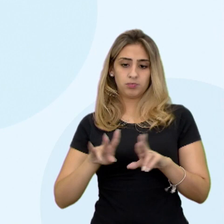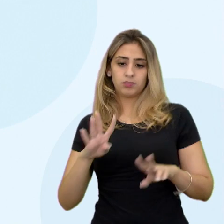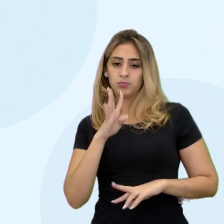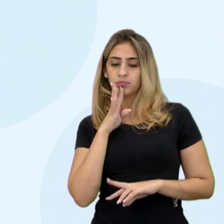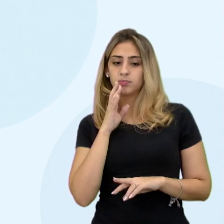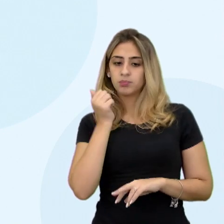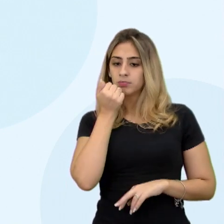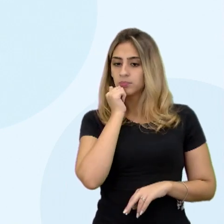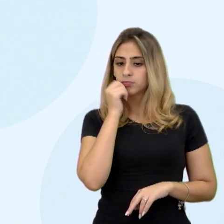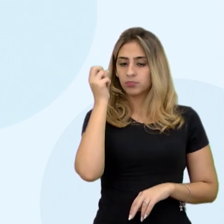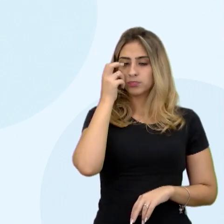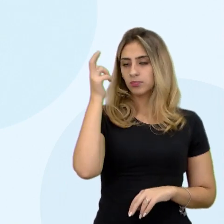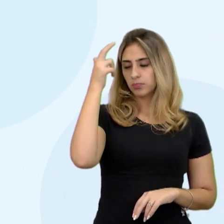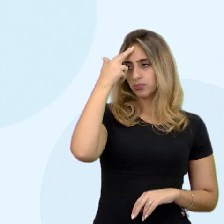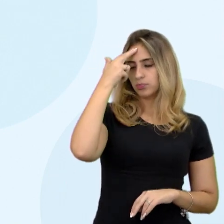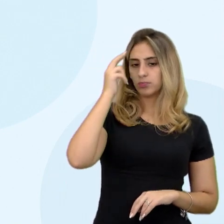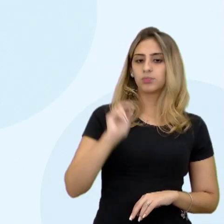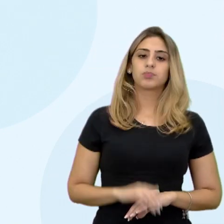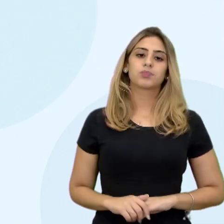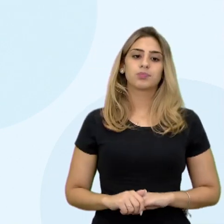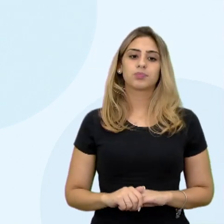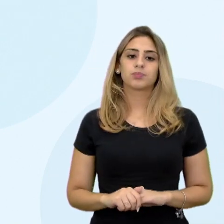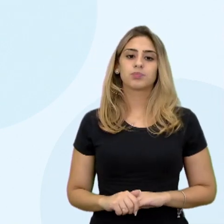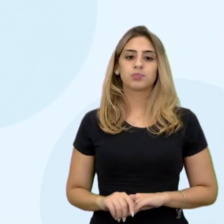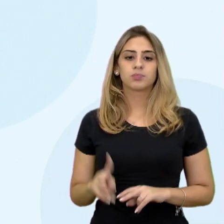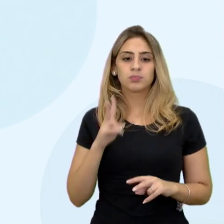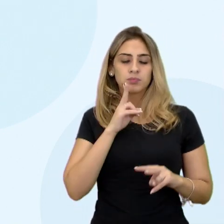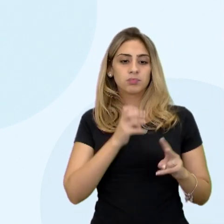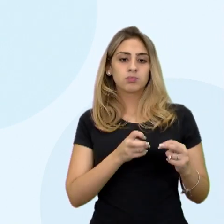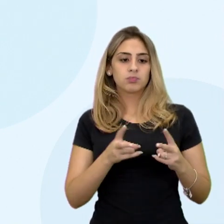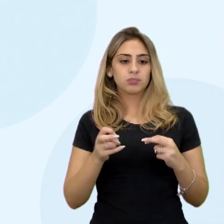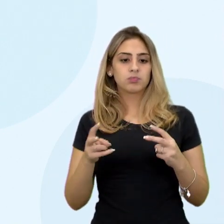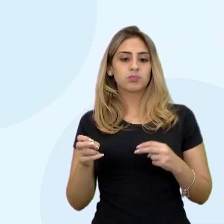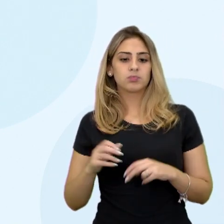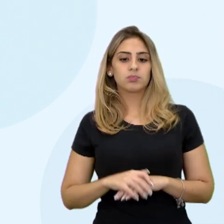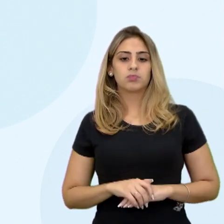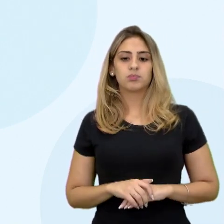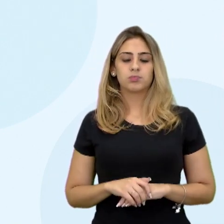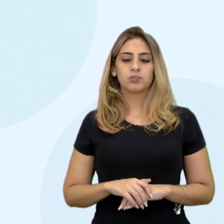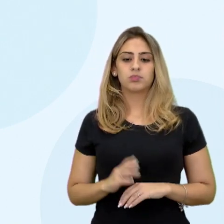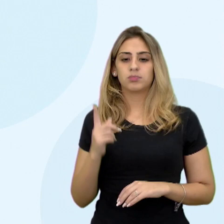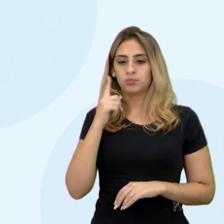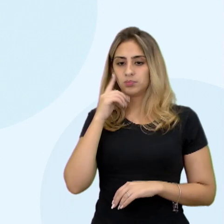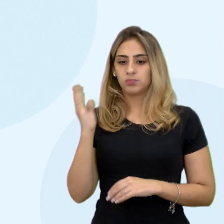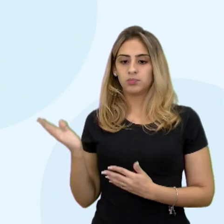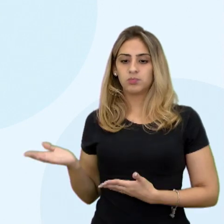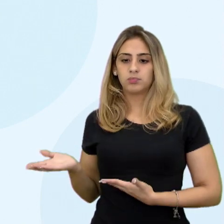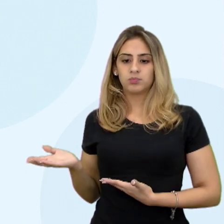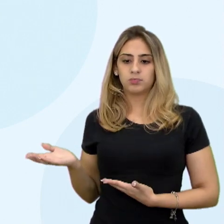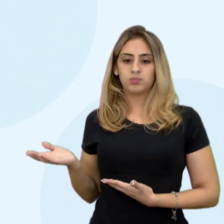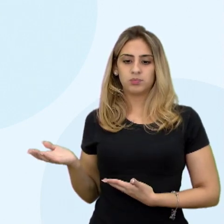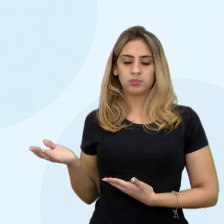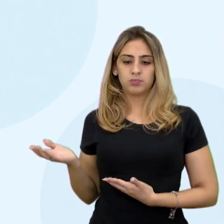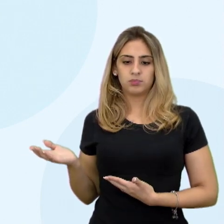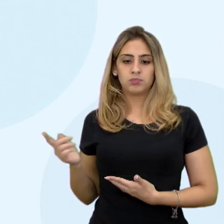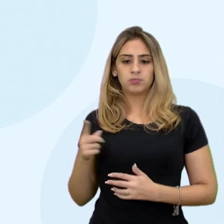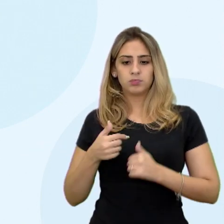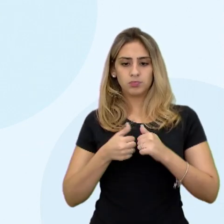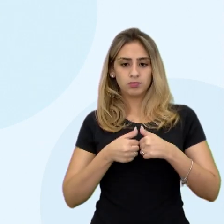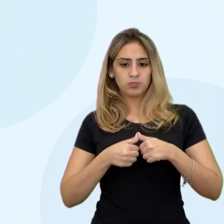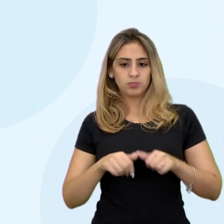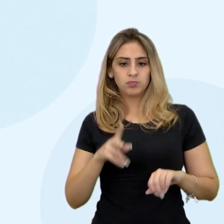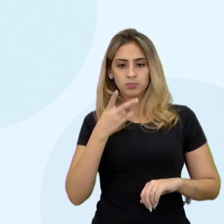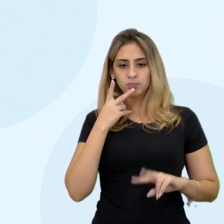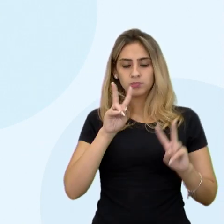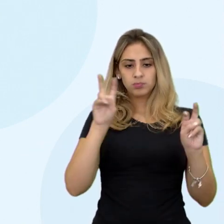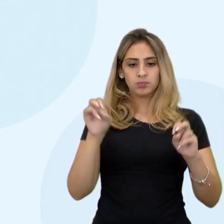do conhecimento científico e da cultura. Então percebam, até vou marcar aqui, ó, eu vou deixar na tela, mas percebam que ele também está falando